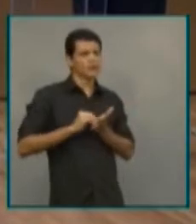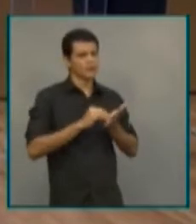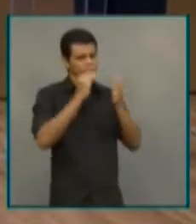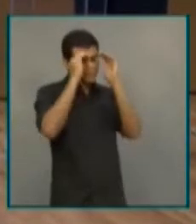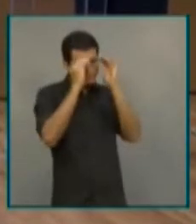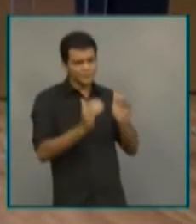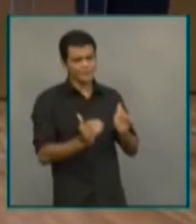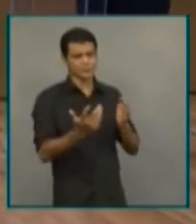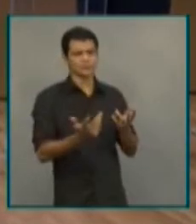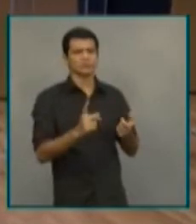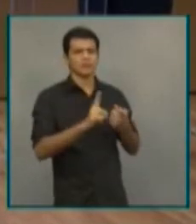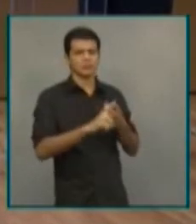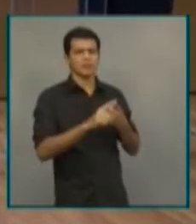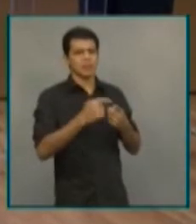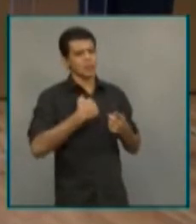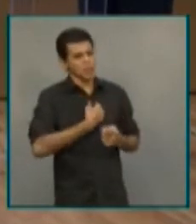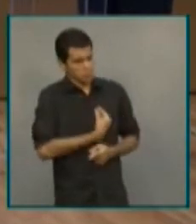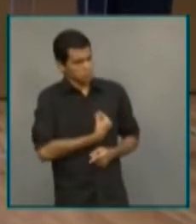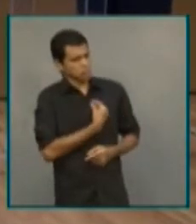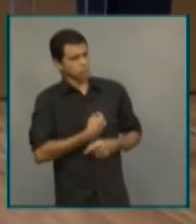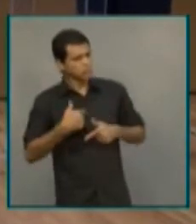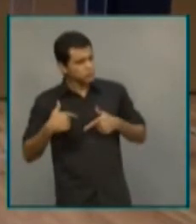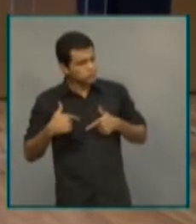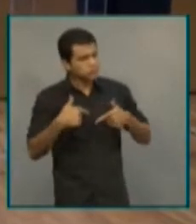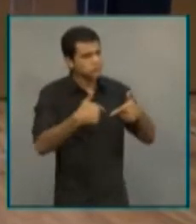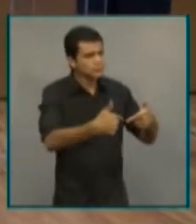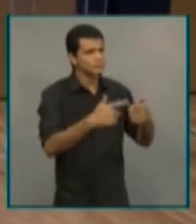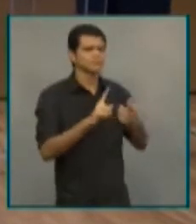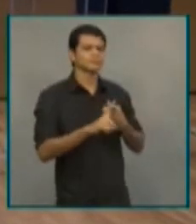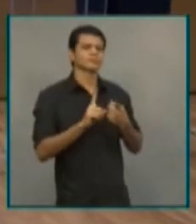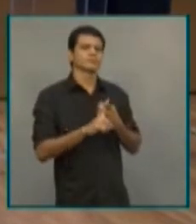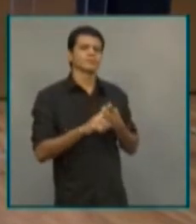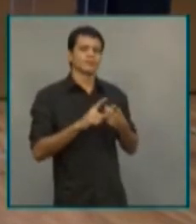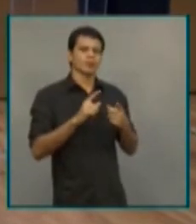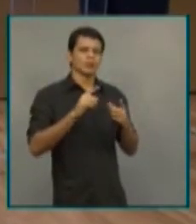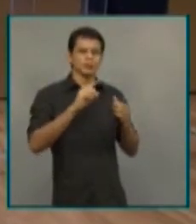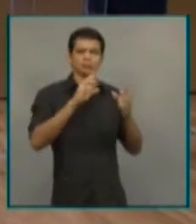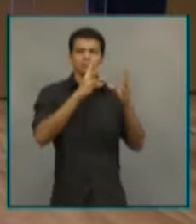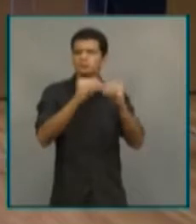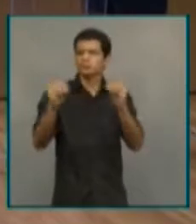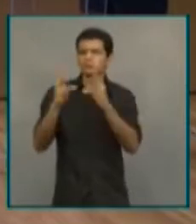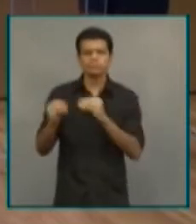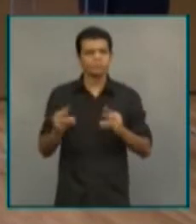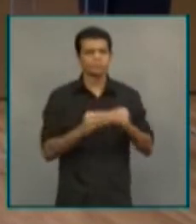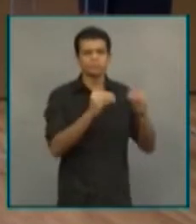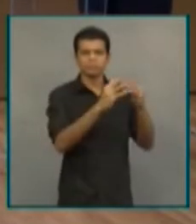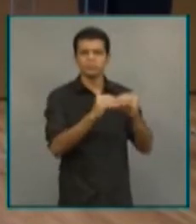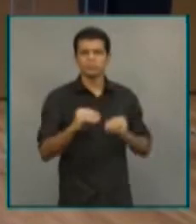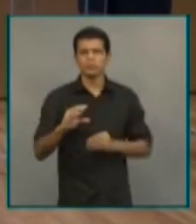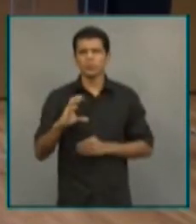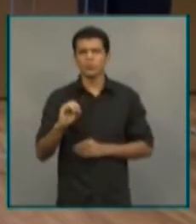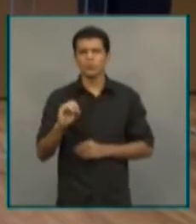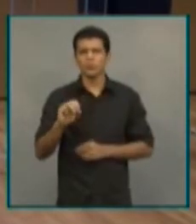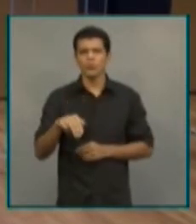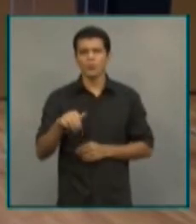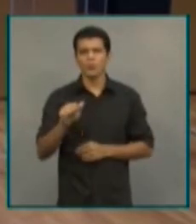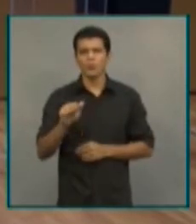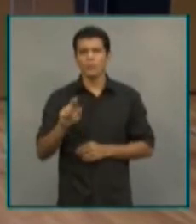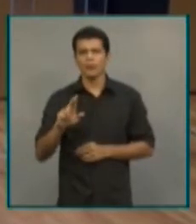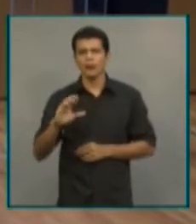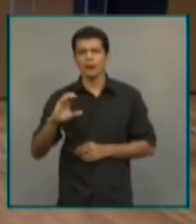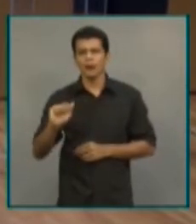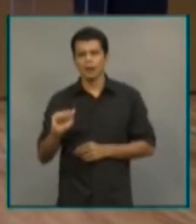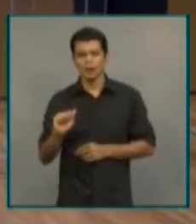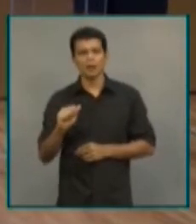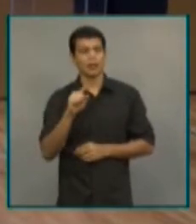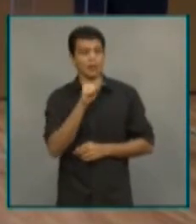aumento abusivo, lutando contra a extinção das comarcas. As comissões temáticas da OAB têm um papel fundamental para a advocacia e